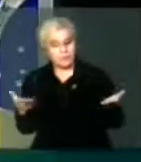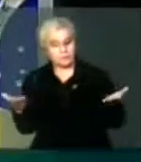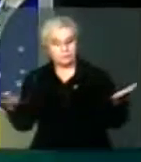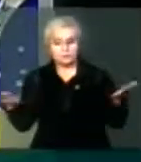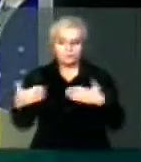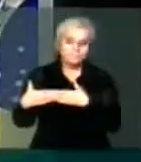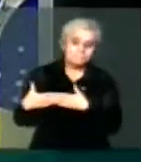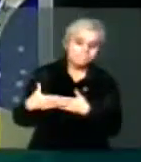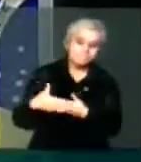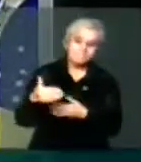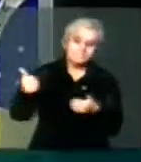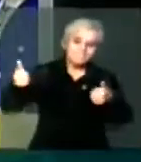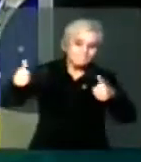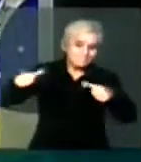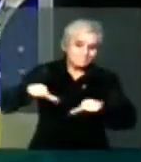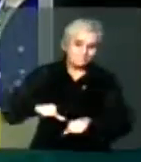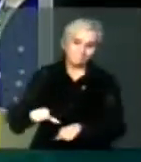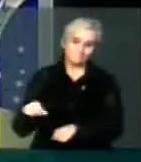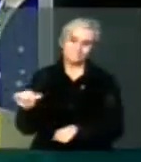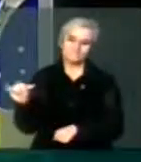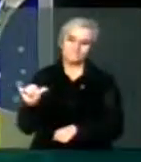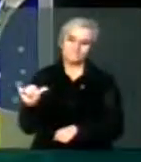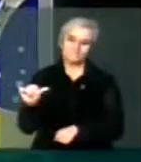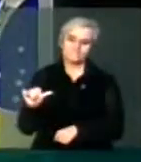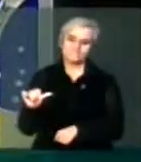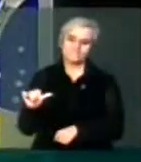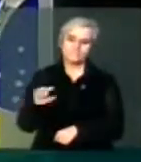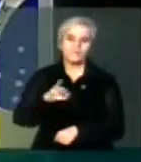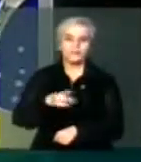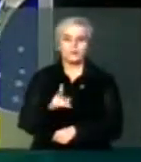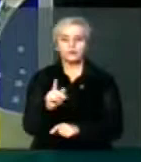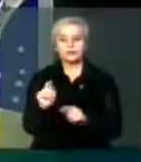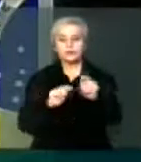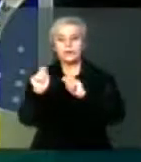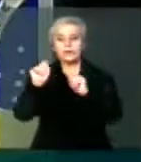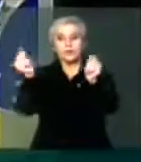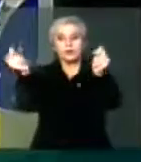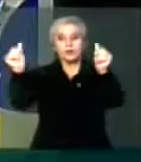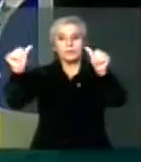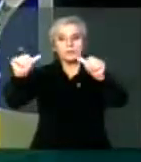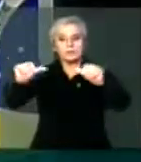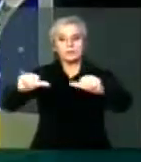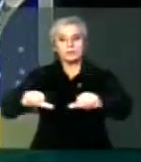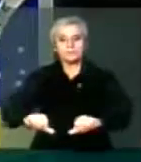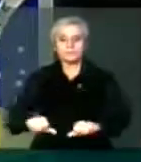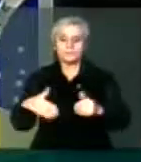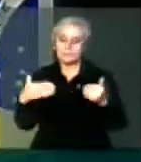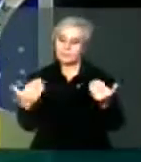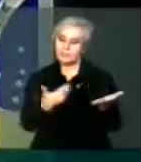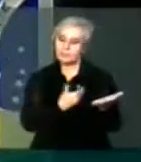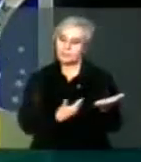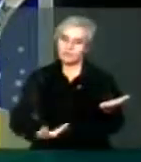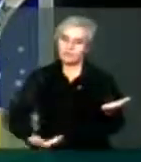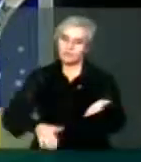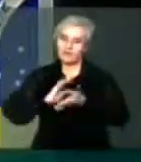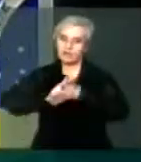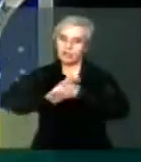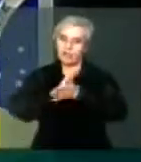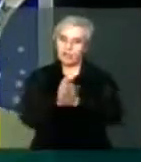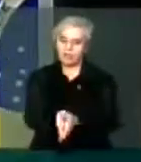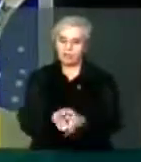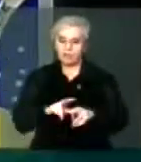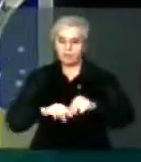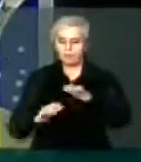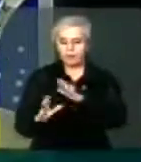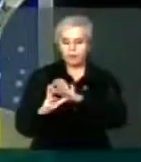inovação continuará enquanto o ciclo econômico do país indicar retração, algo que o atual governo, corroído pela corrupção e